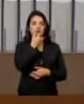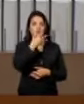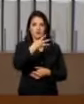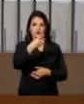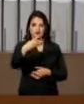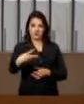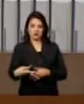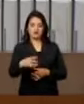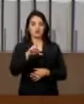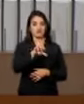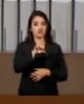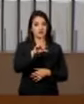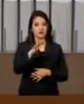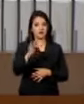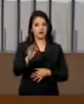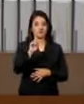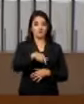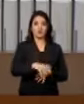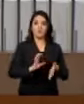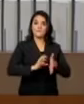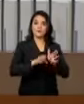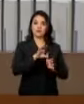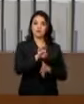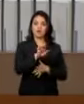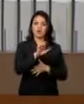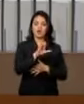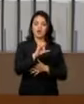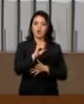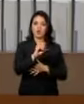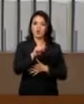é requerente o Partido Ecológico Nacional, PEN.